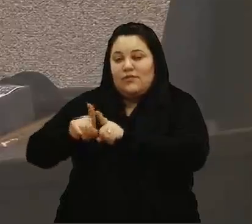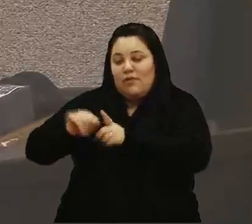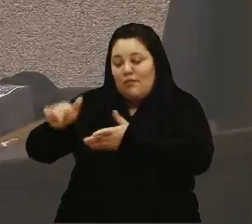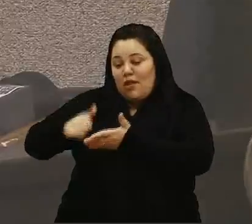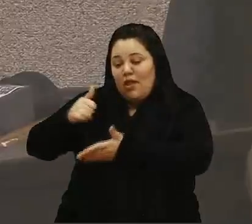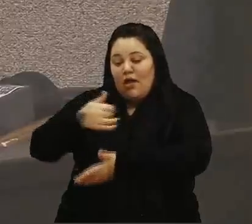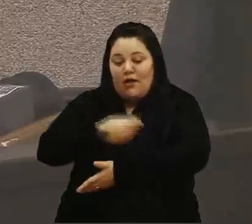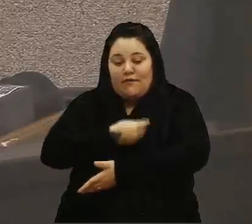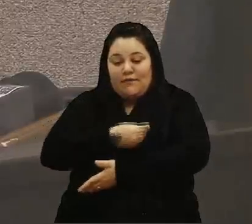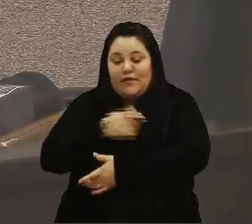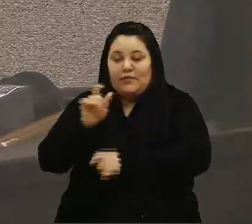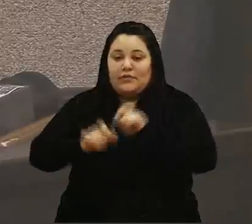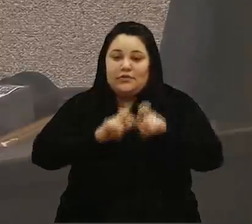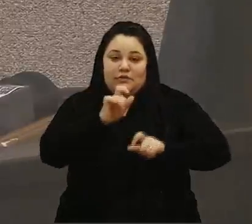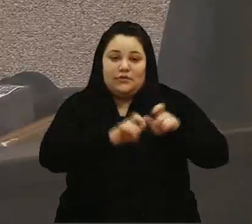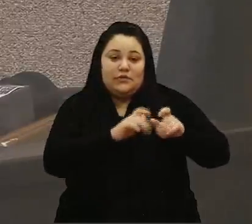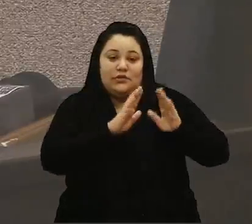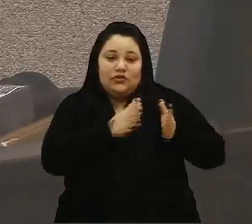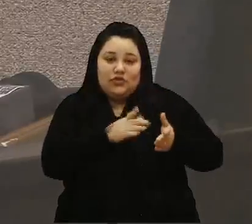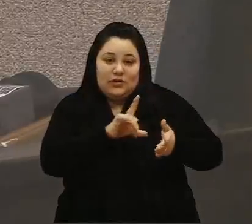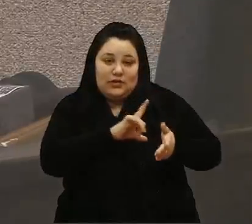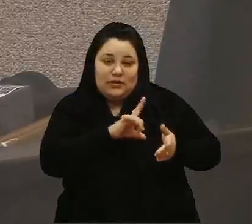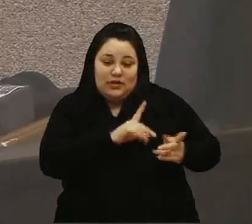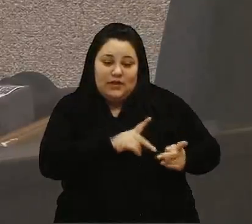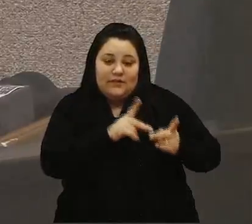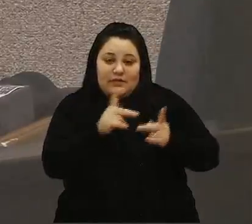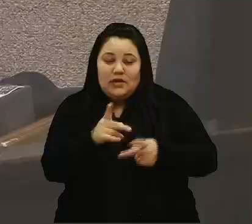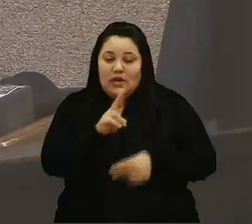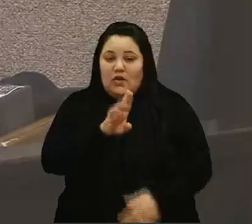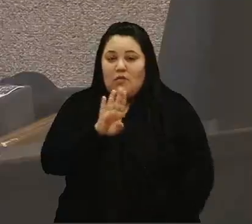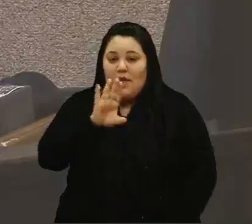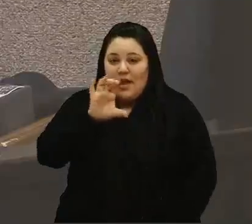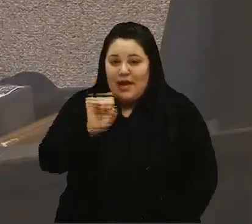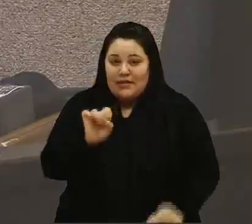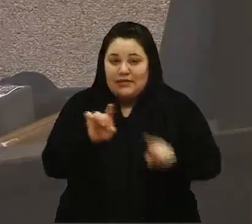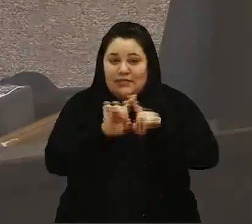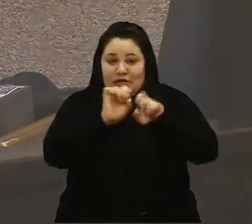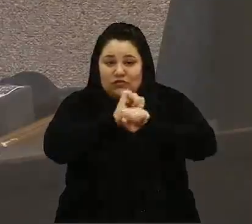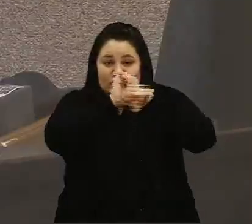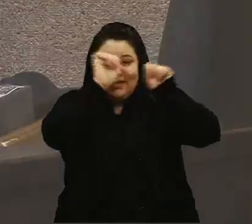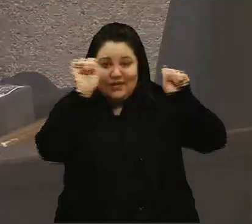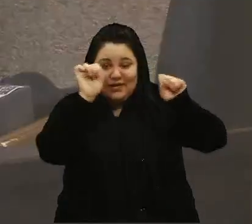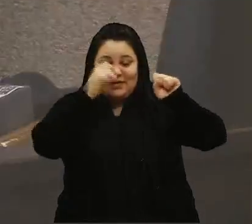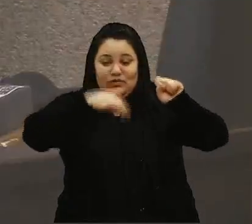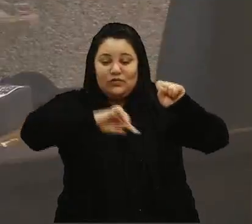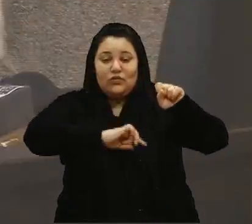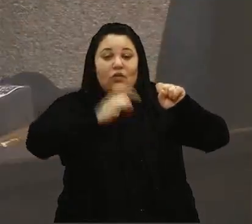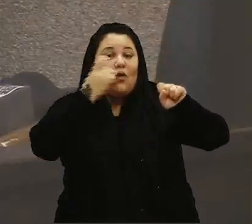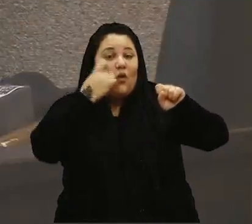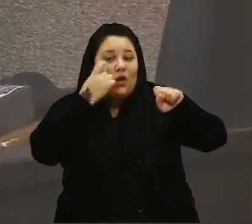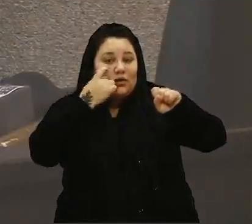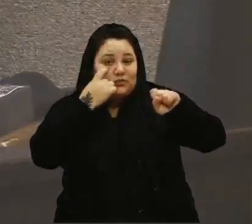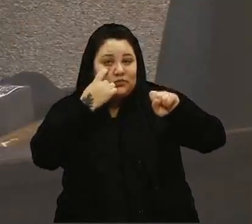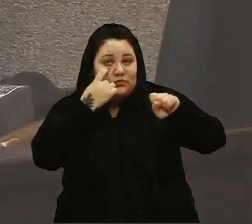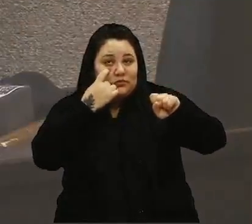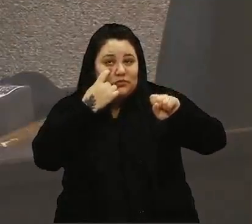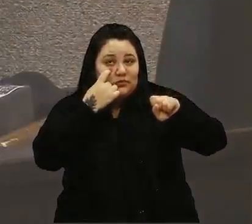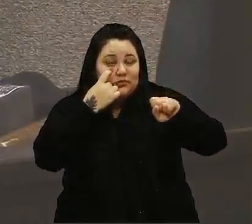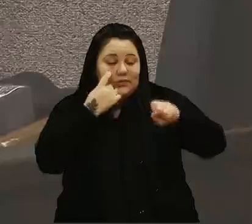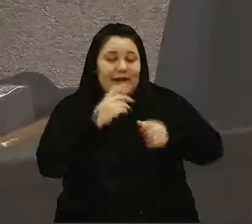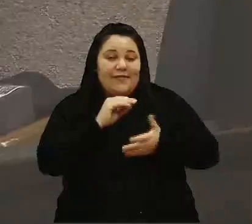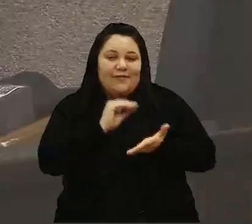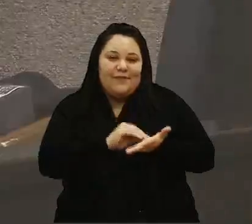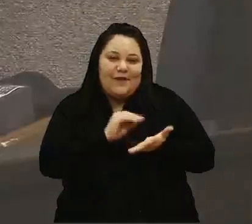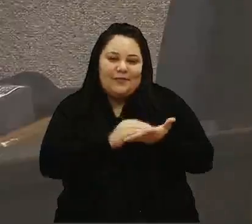das pessoas. E a partir dessas visitas às UBSs, de manhã cedo, a gente verificou a falta de prioridade para